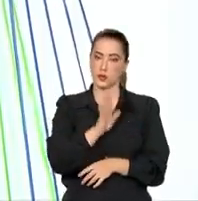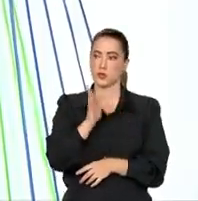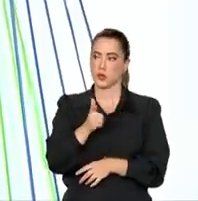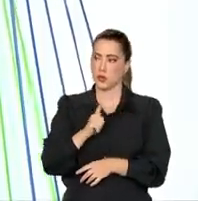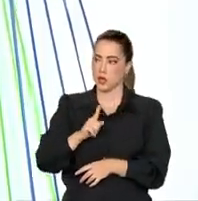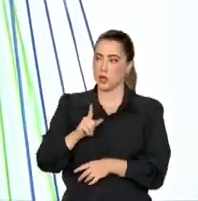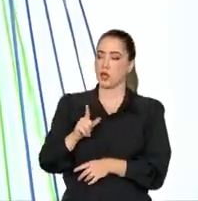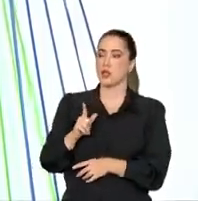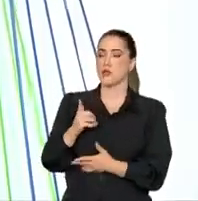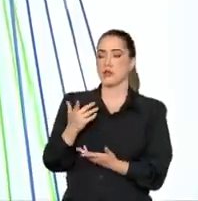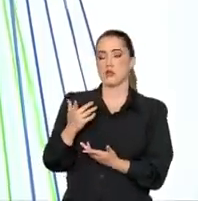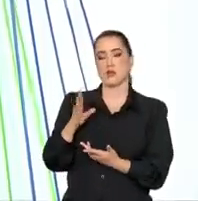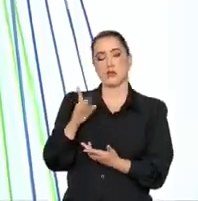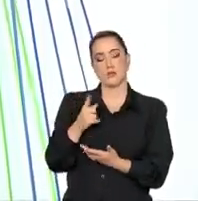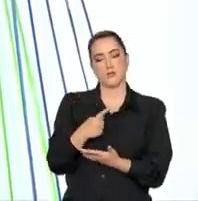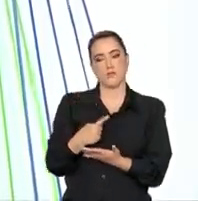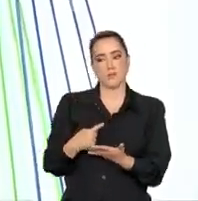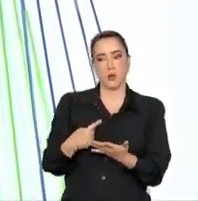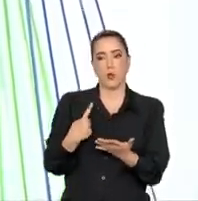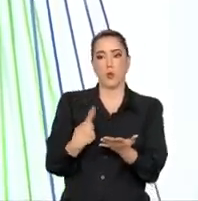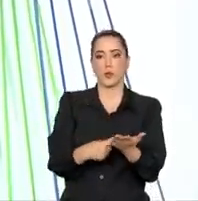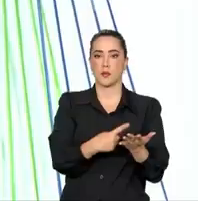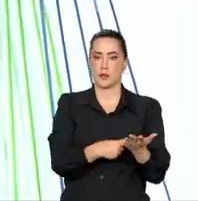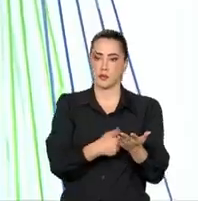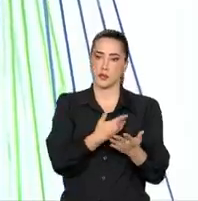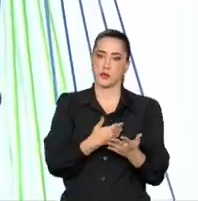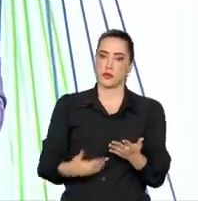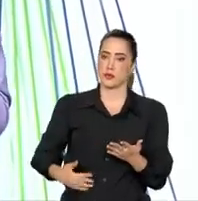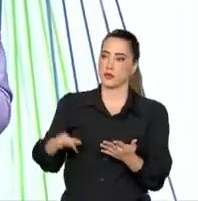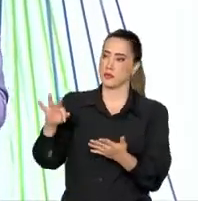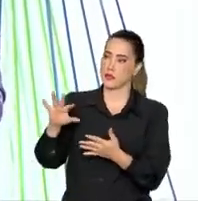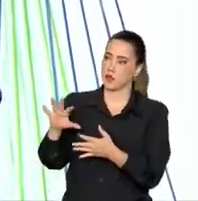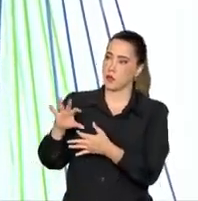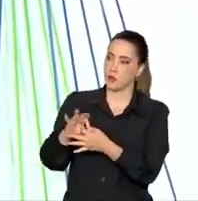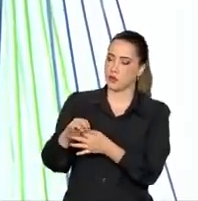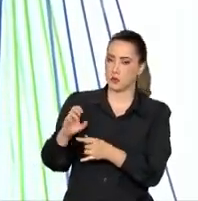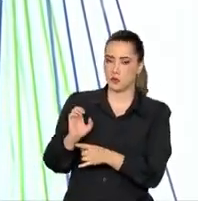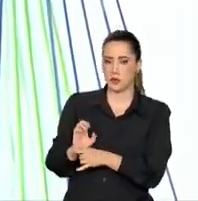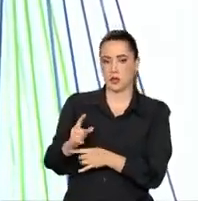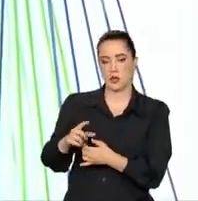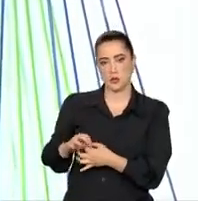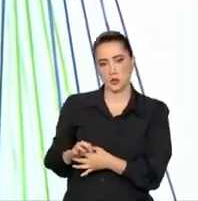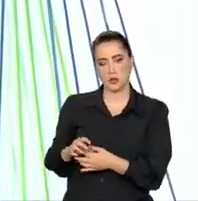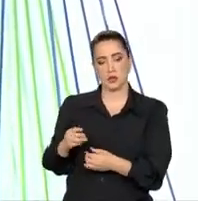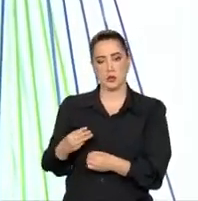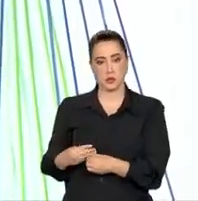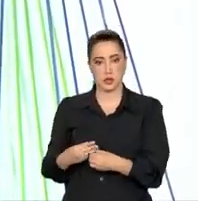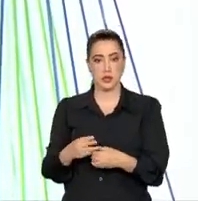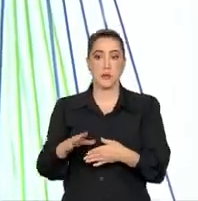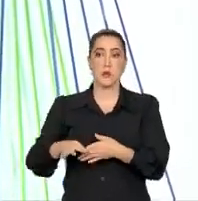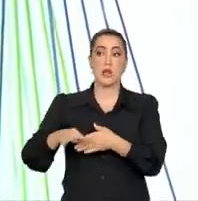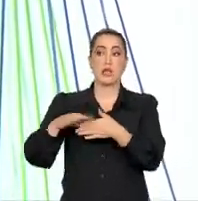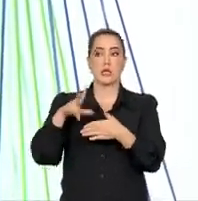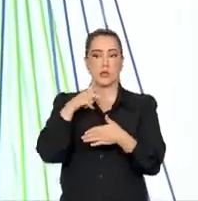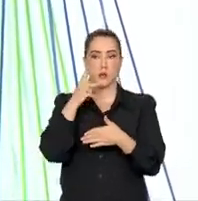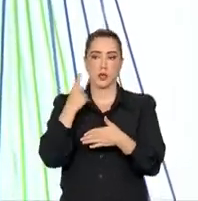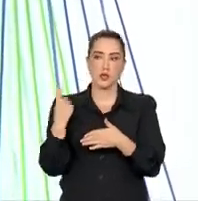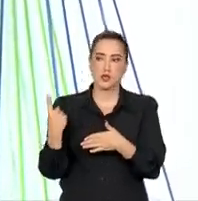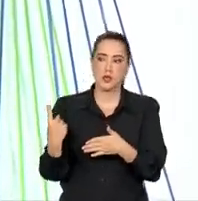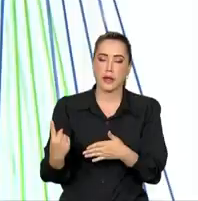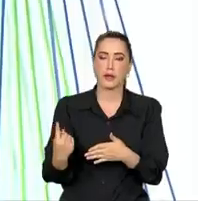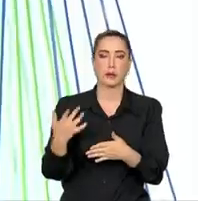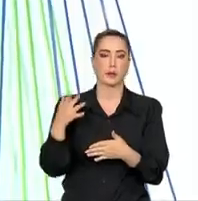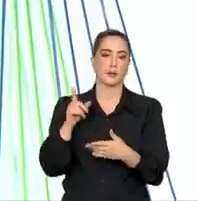técnicas estaduais, desse compromisso, uma integração, uma liderança política que precisa ter em cada estado, em cada